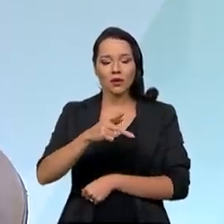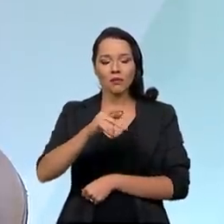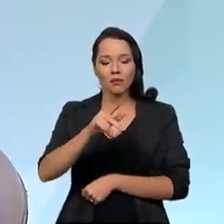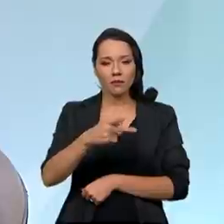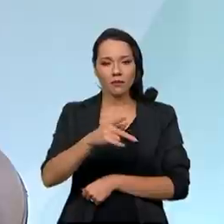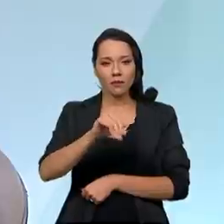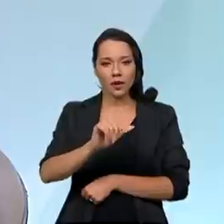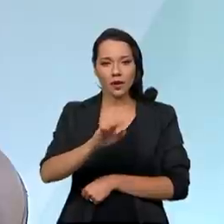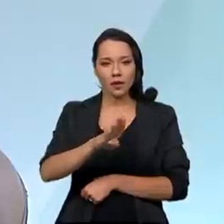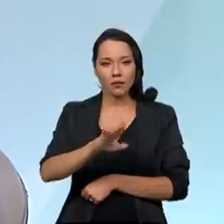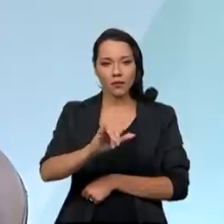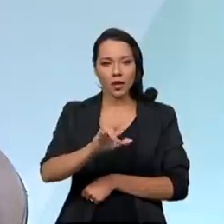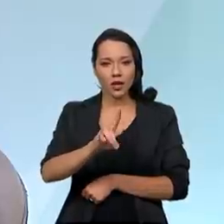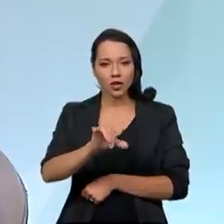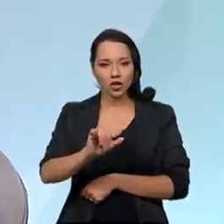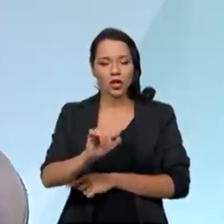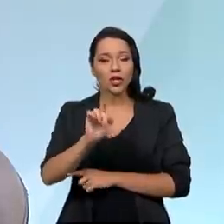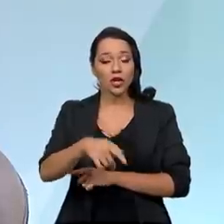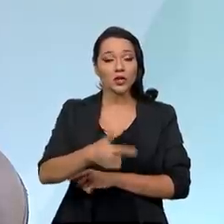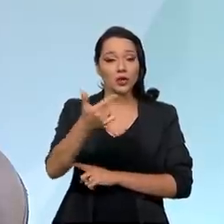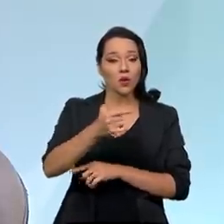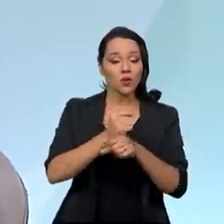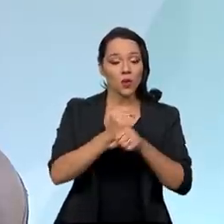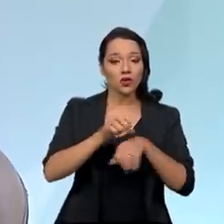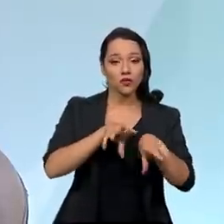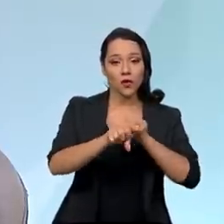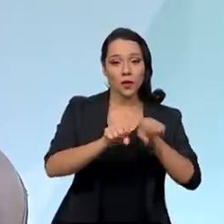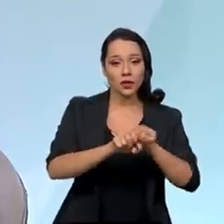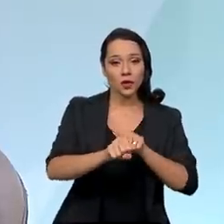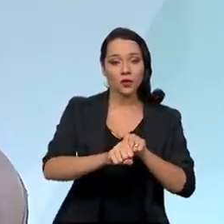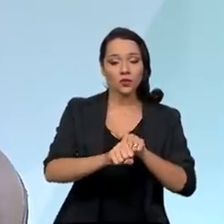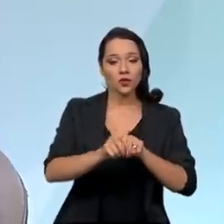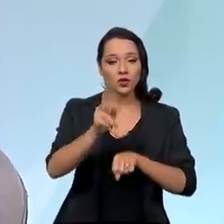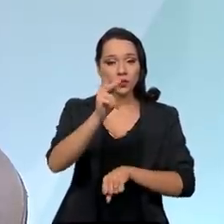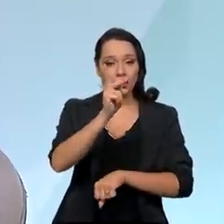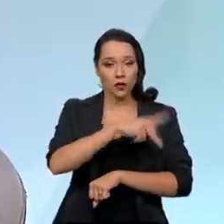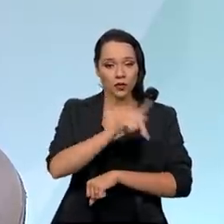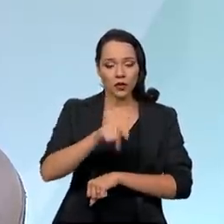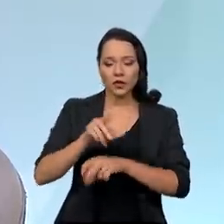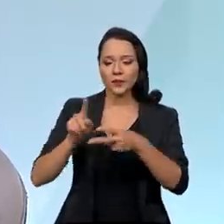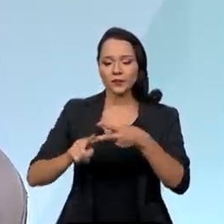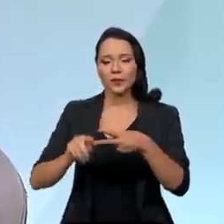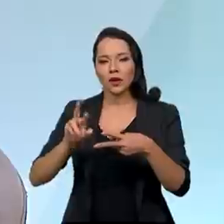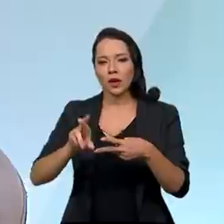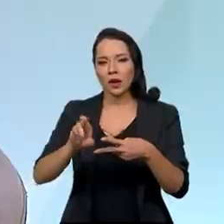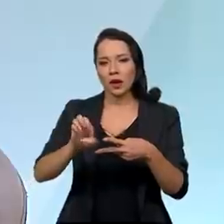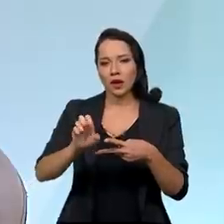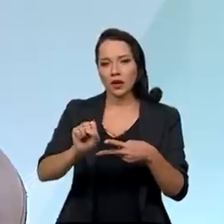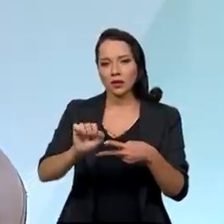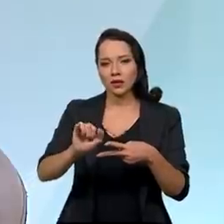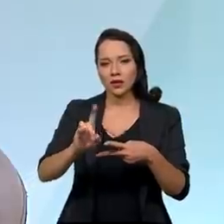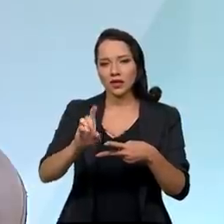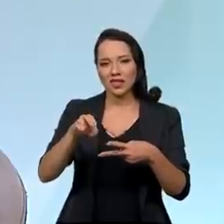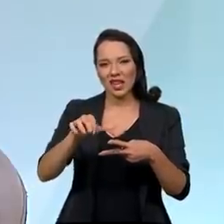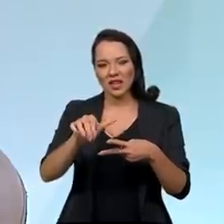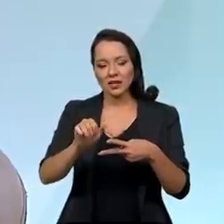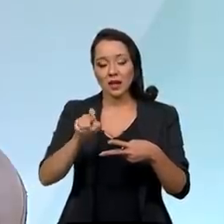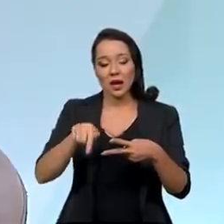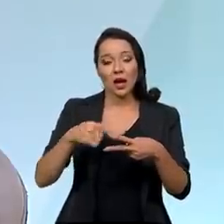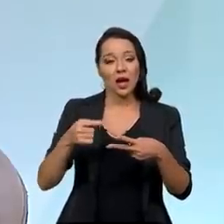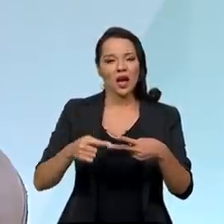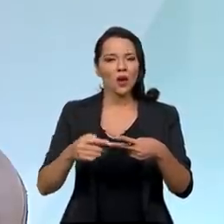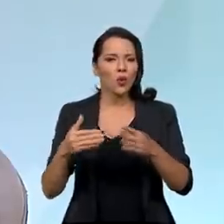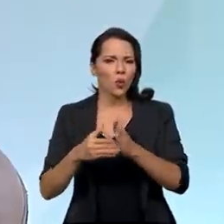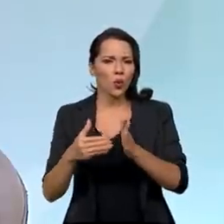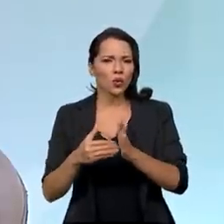segundo ano de formação de professores. Já o Residência, mais voltado ao último, terceiro e quarto ano